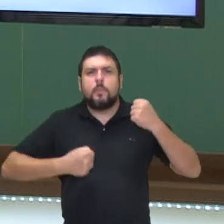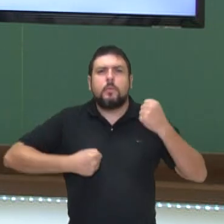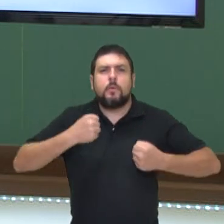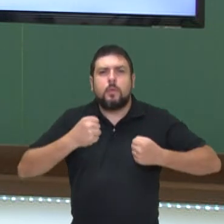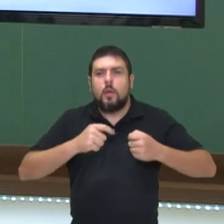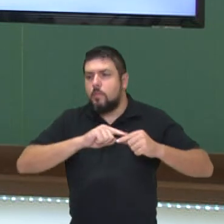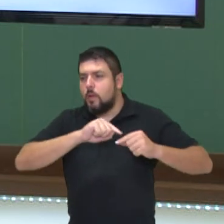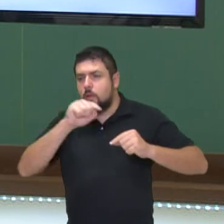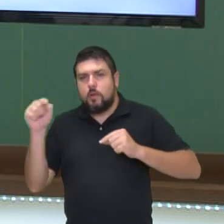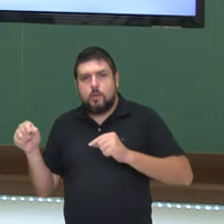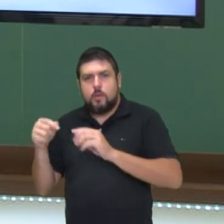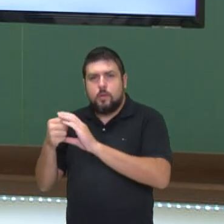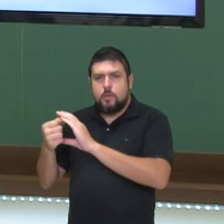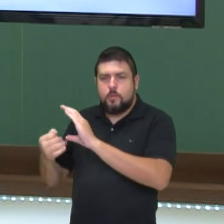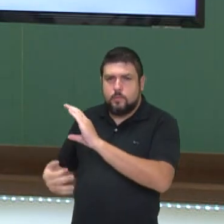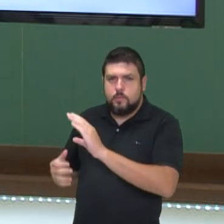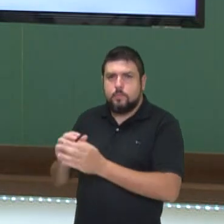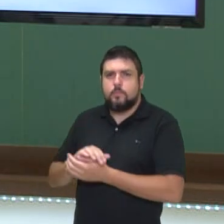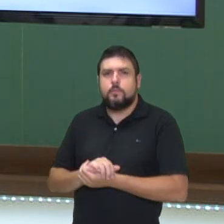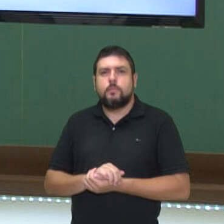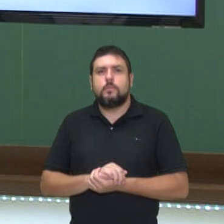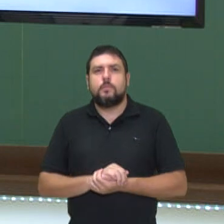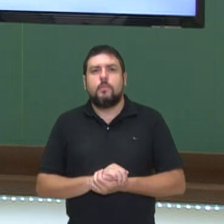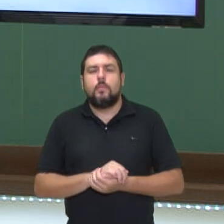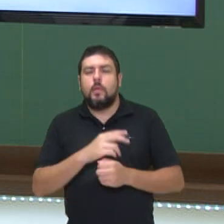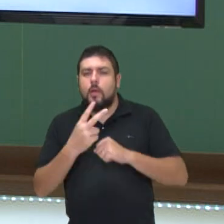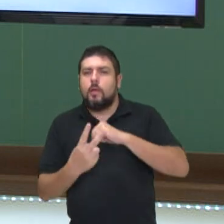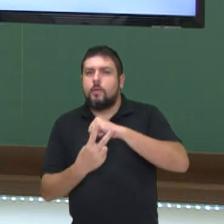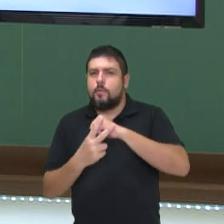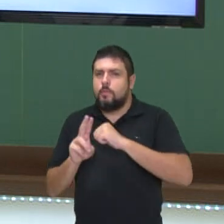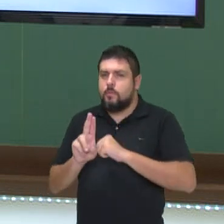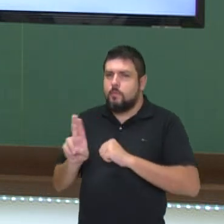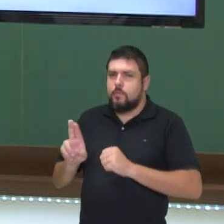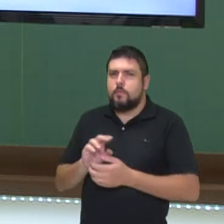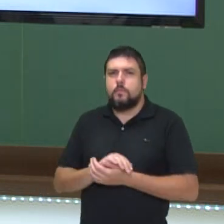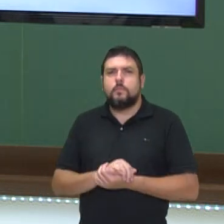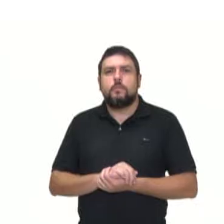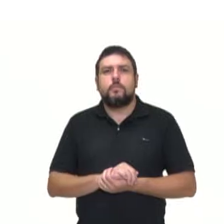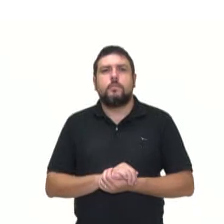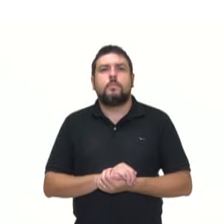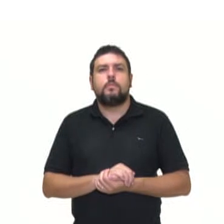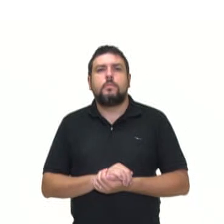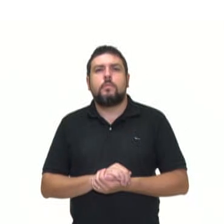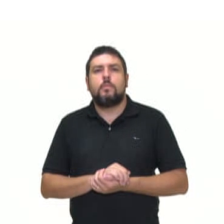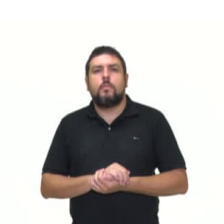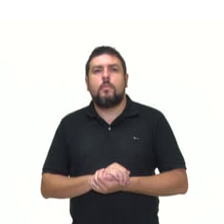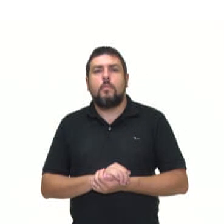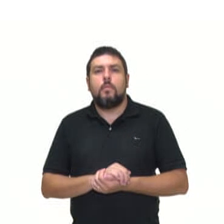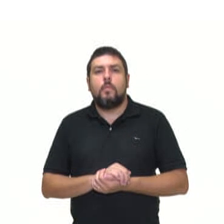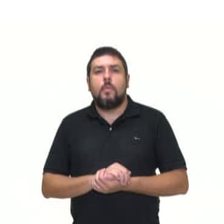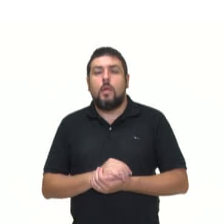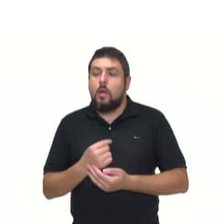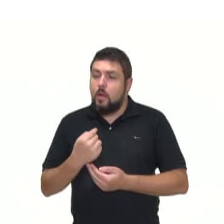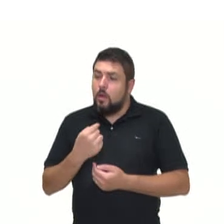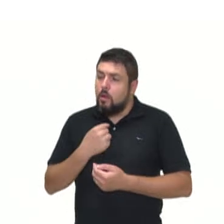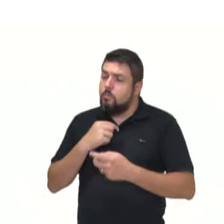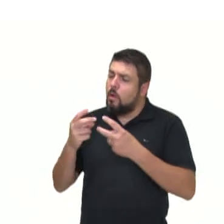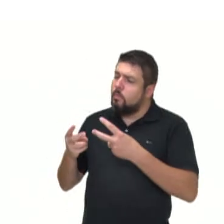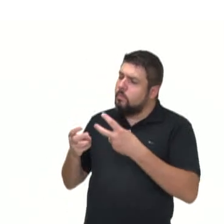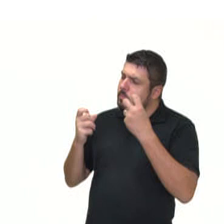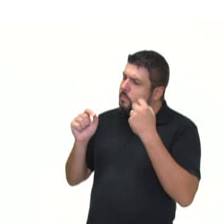temos predicado verbo nominal. Já o seguinte, nós temos eu o considero grato. Temos o